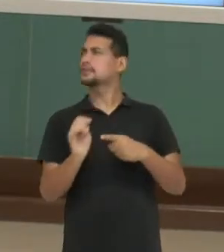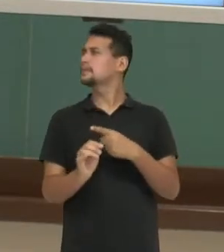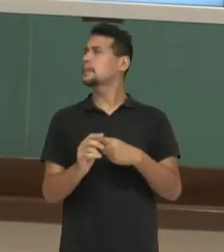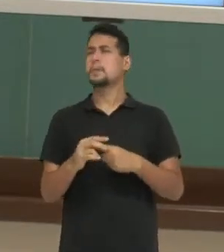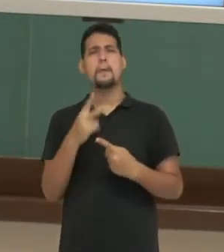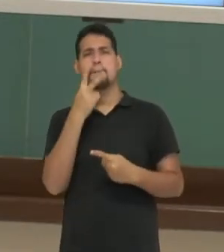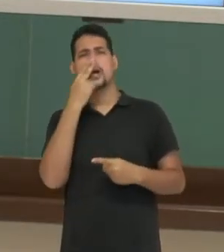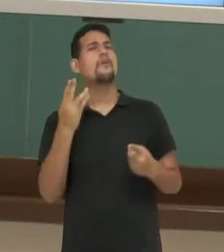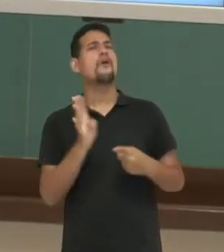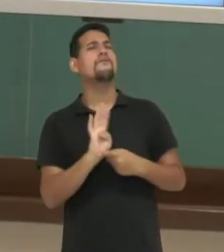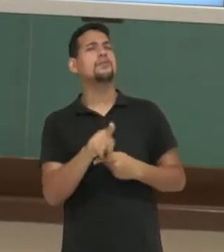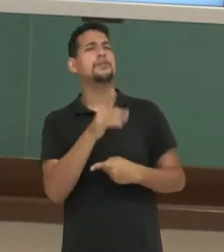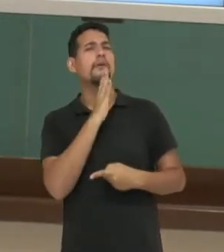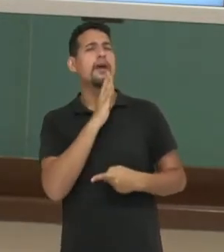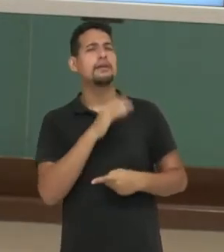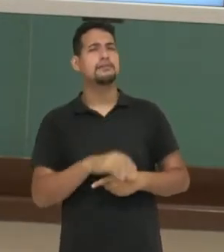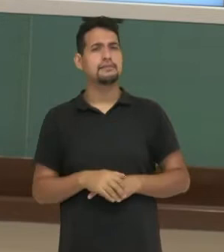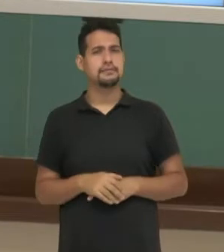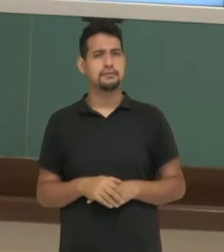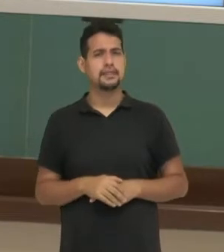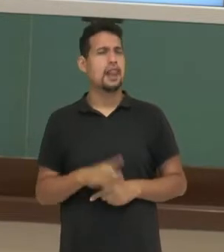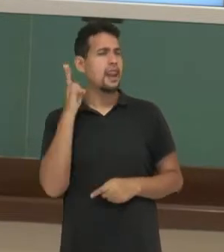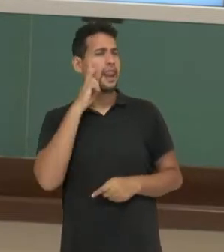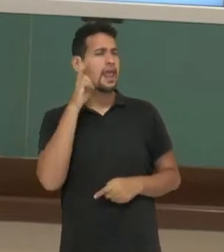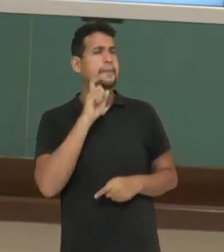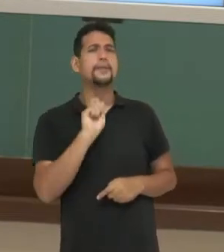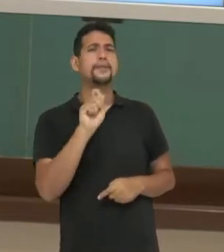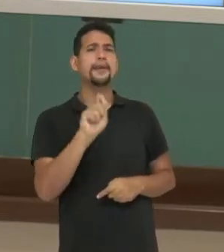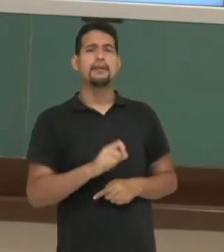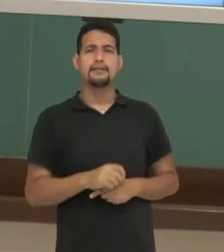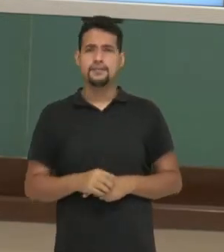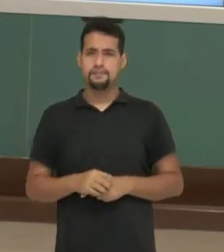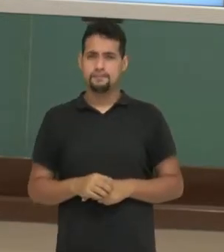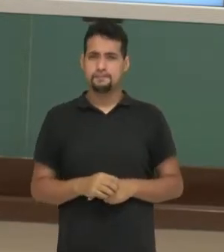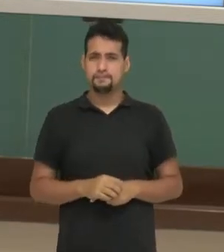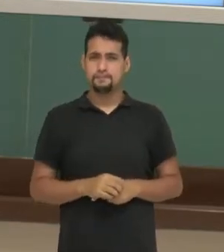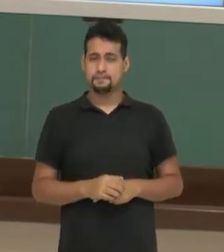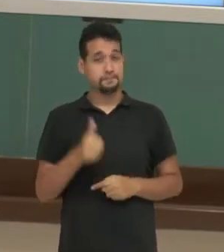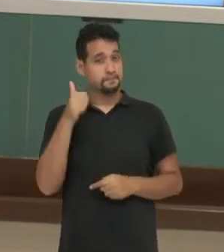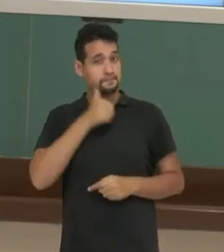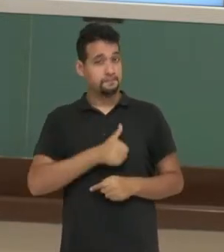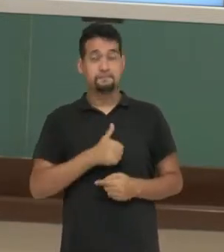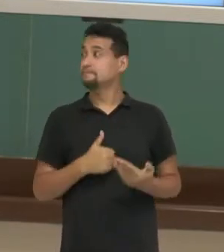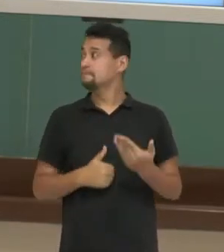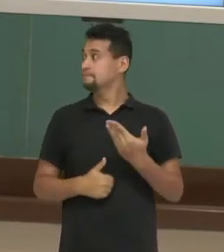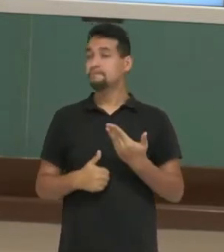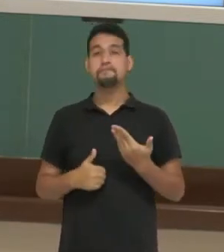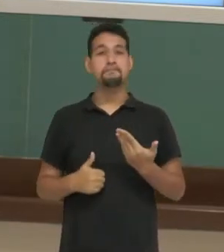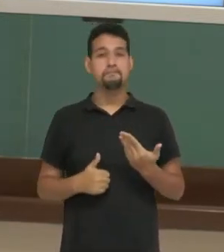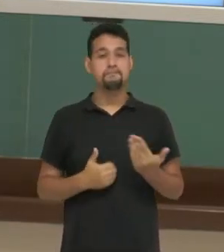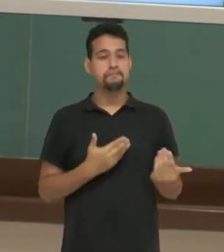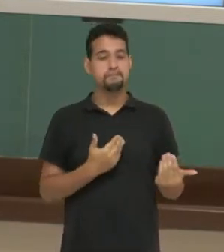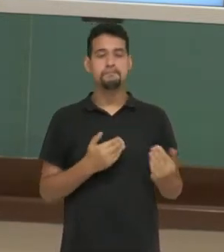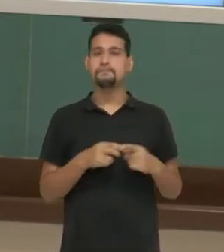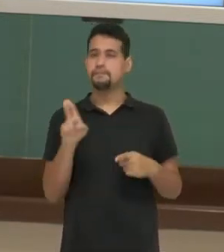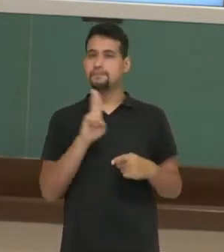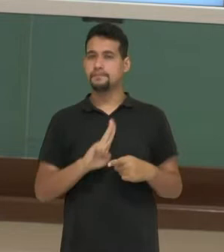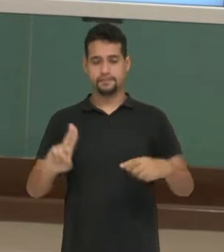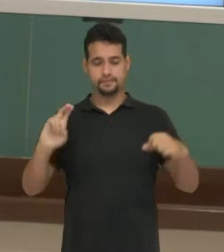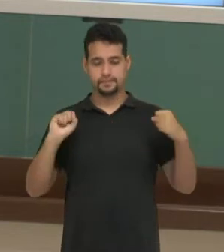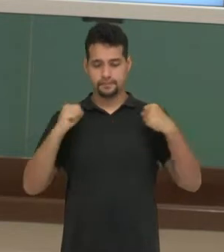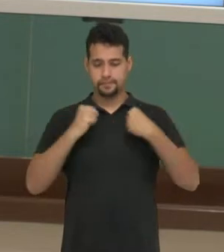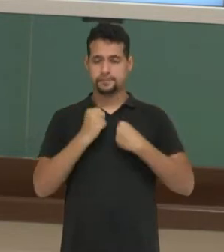vocês observam? Quem que vocês lembram? Essa menina, essa chica com uma